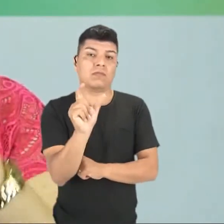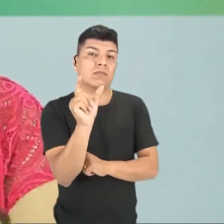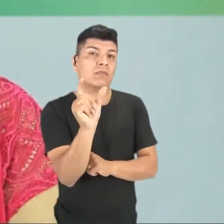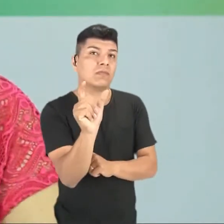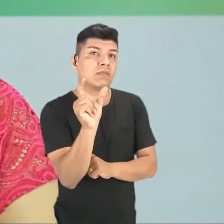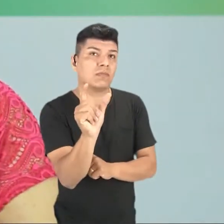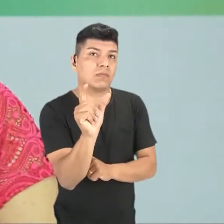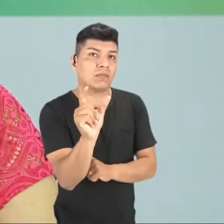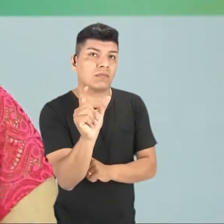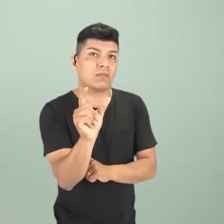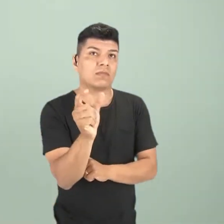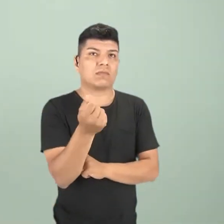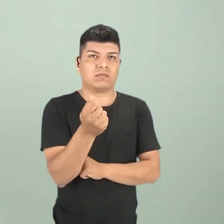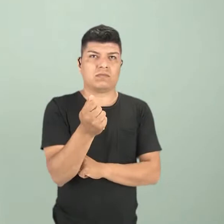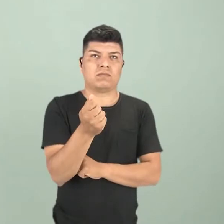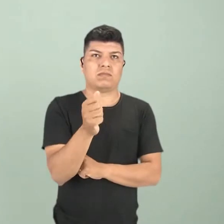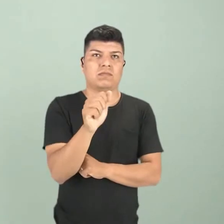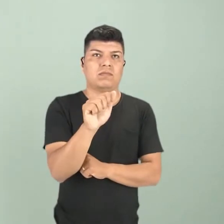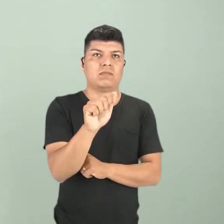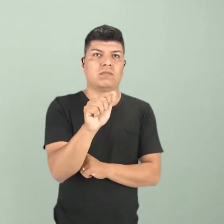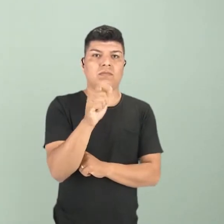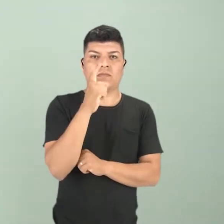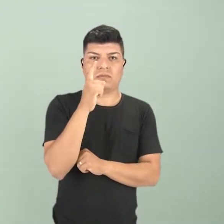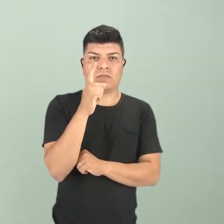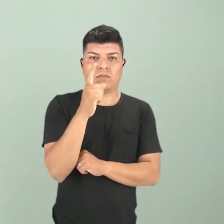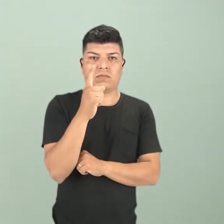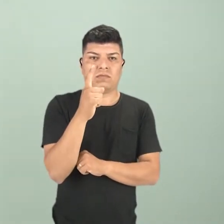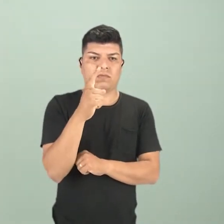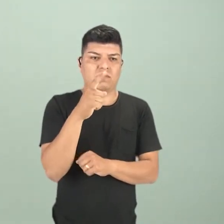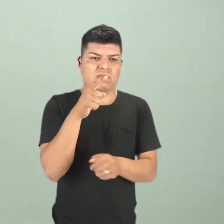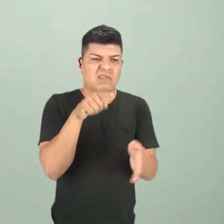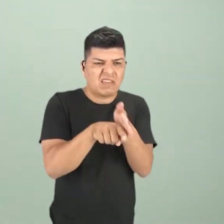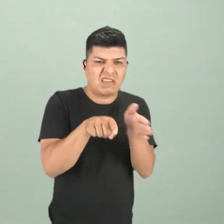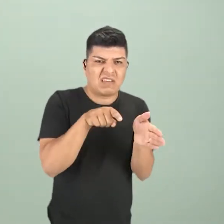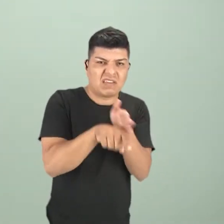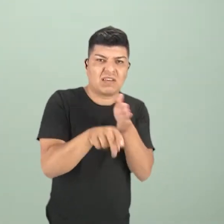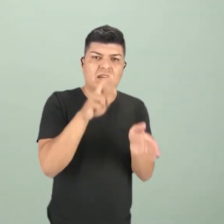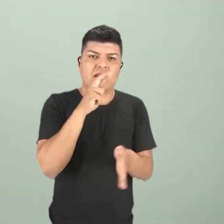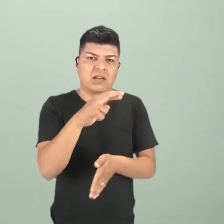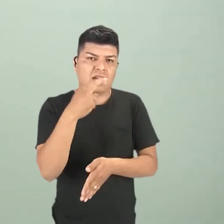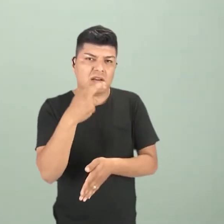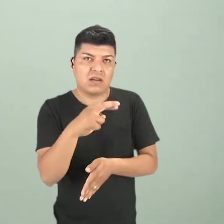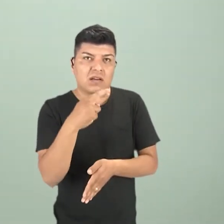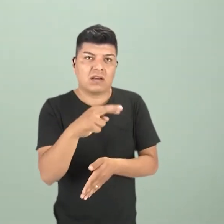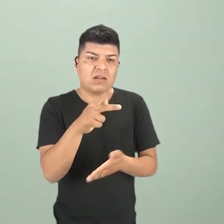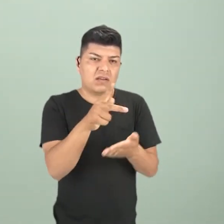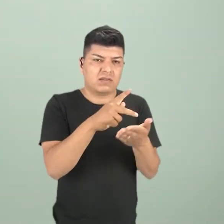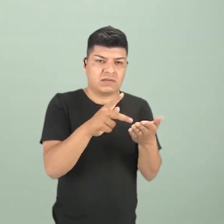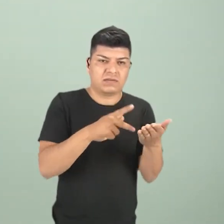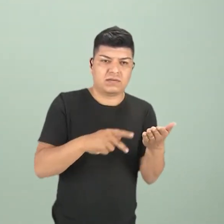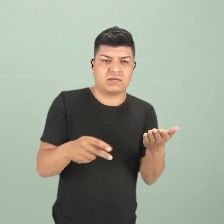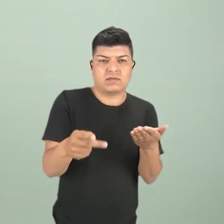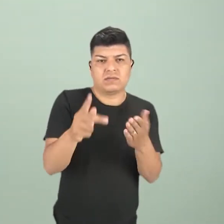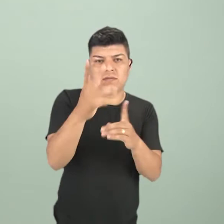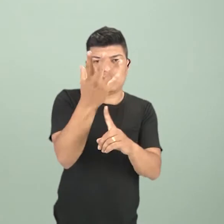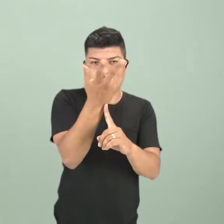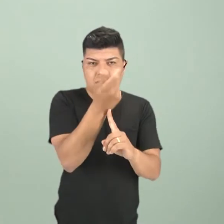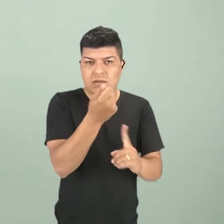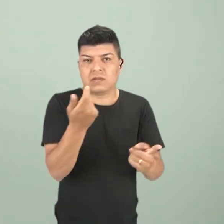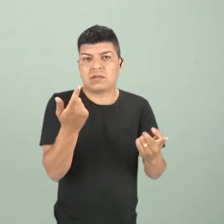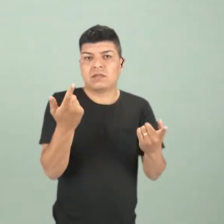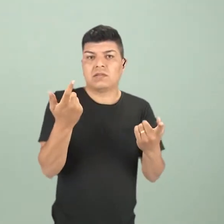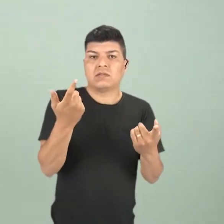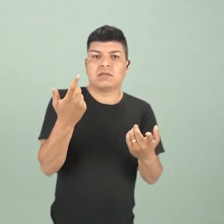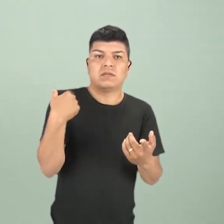palavra ácida, a palavra cheia de crítica, que os poetas se valiam da arte para fazê-lo, uma vez que